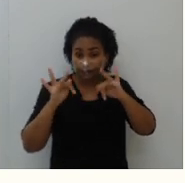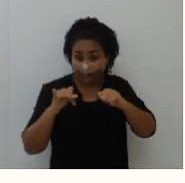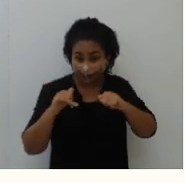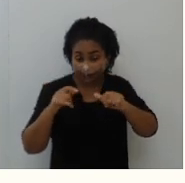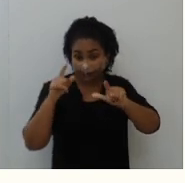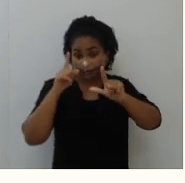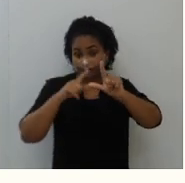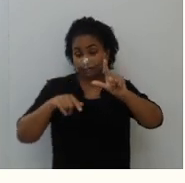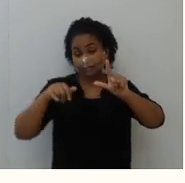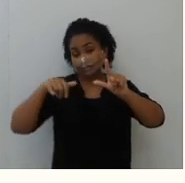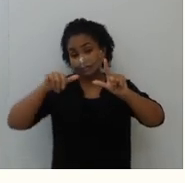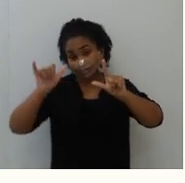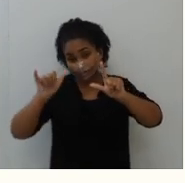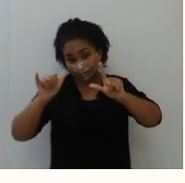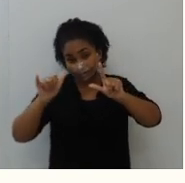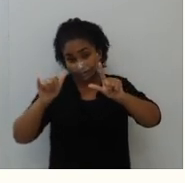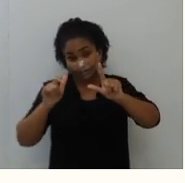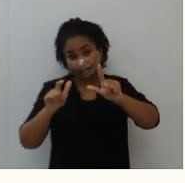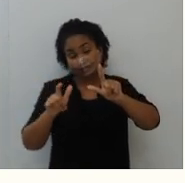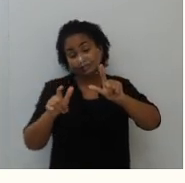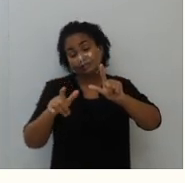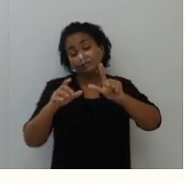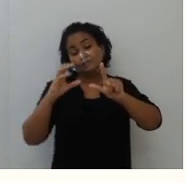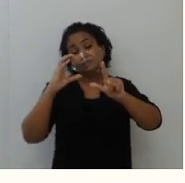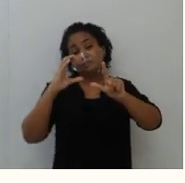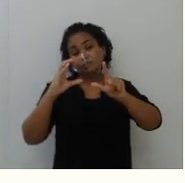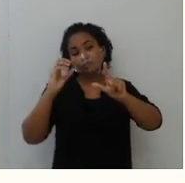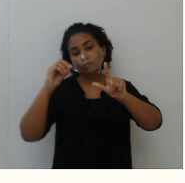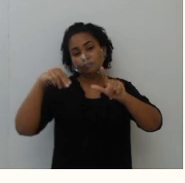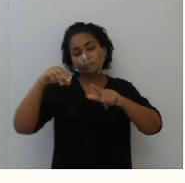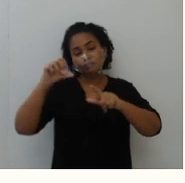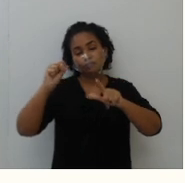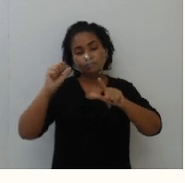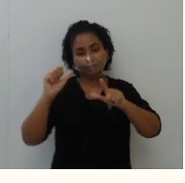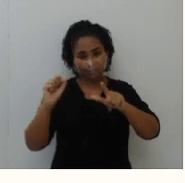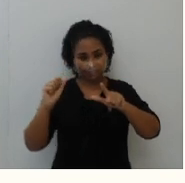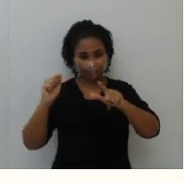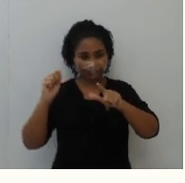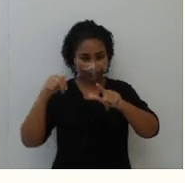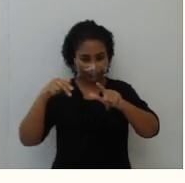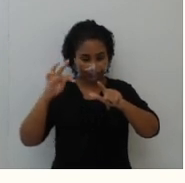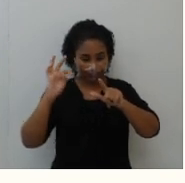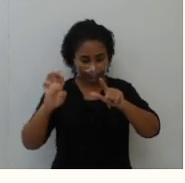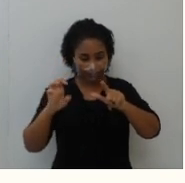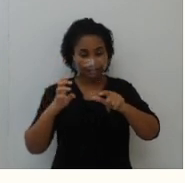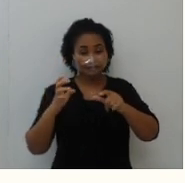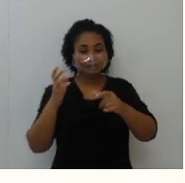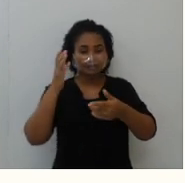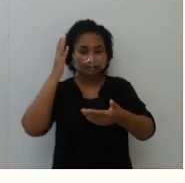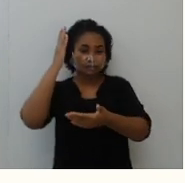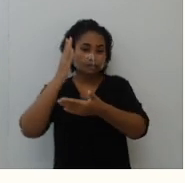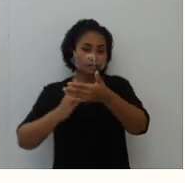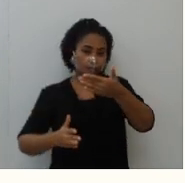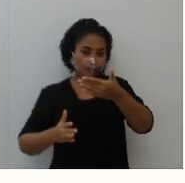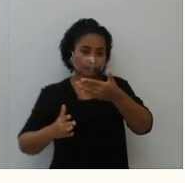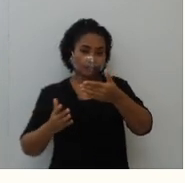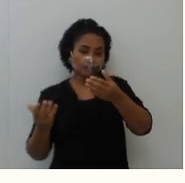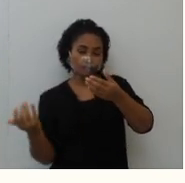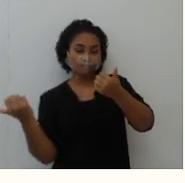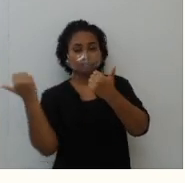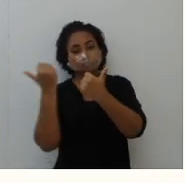Y e antes vier uma consoante, vocês vão cortar a consoante e